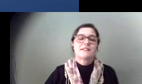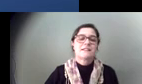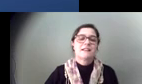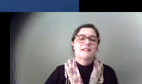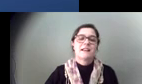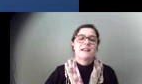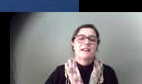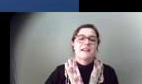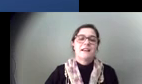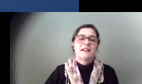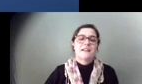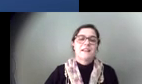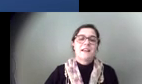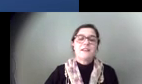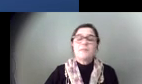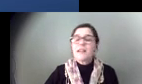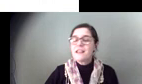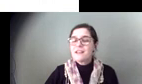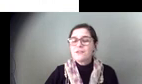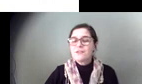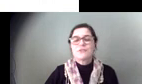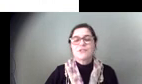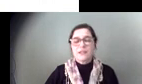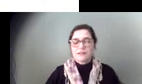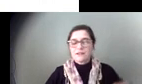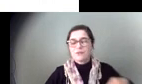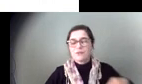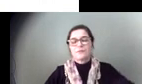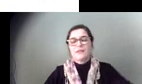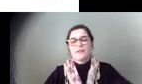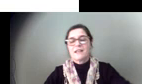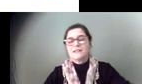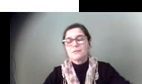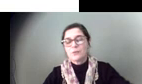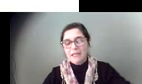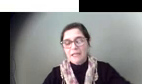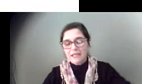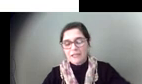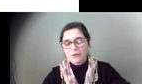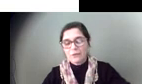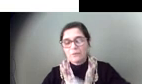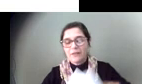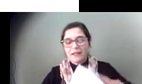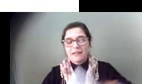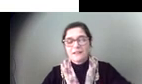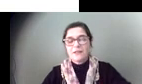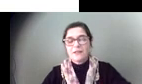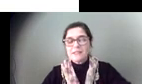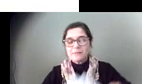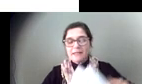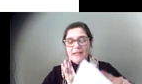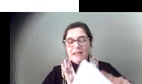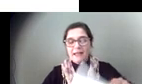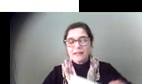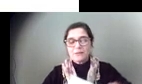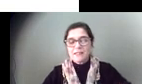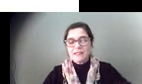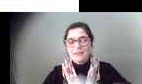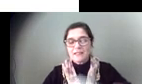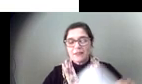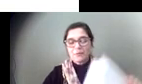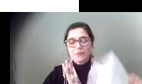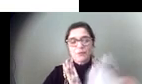vez. Né? E para isso, chegando, né, esse momento tão